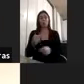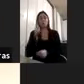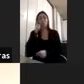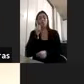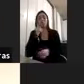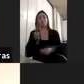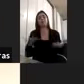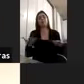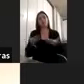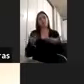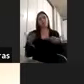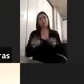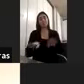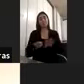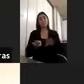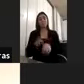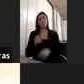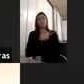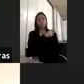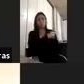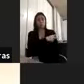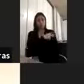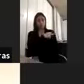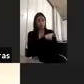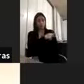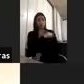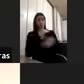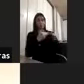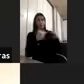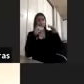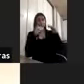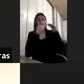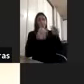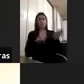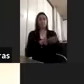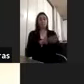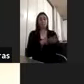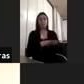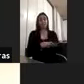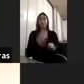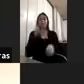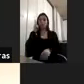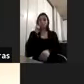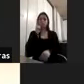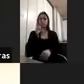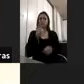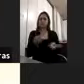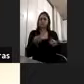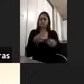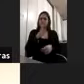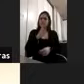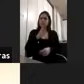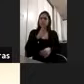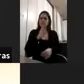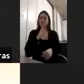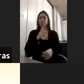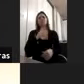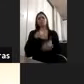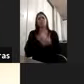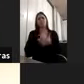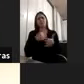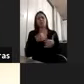nós desempenhamos uma luta grande, porque, sim, Gilson, eles ganham pouco, o supervisor da Renault ganha pouco, tem que fazer